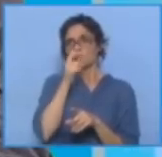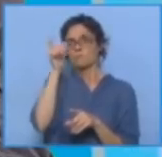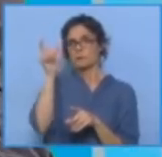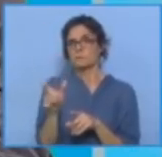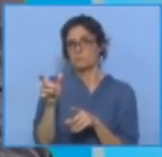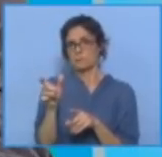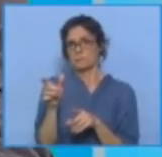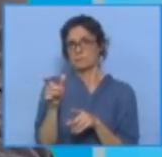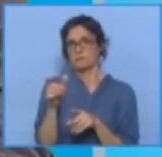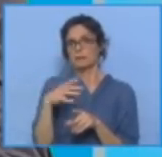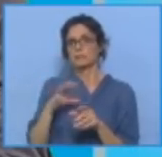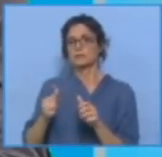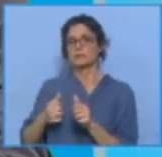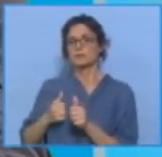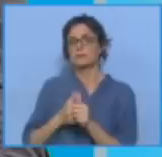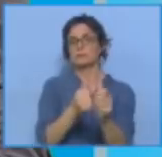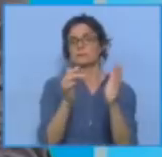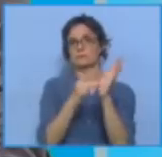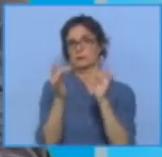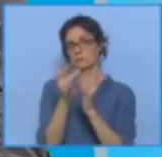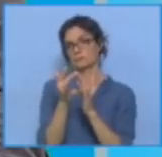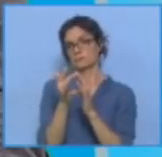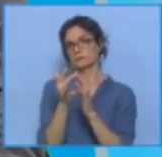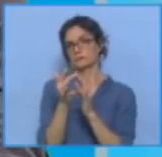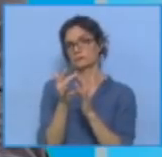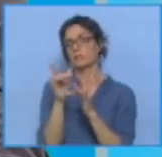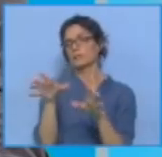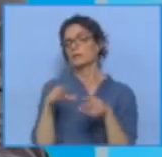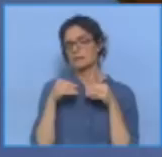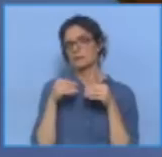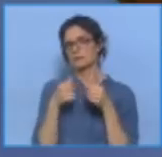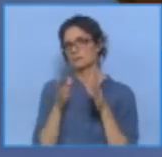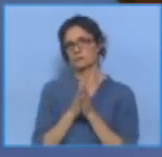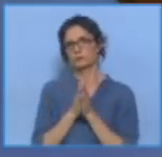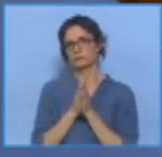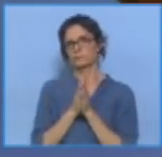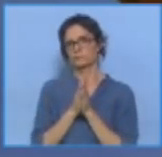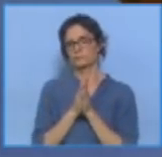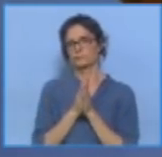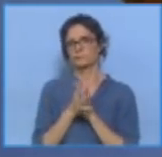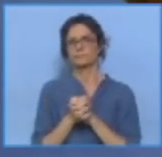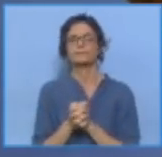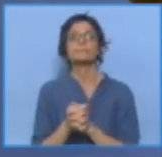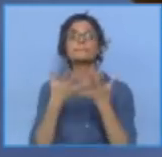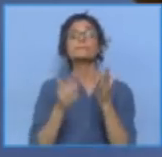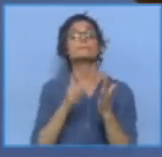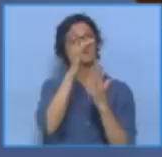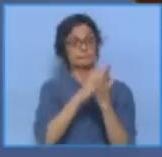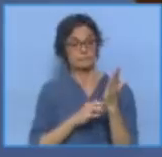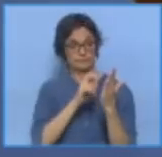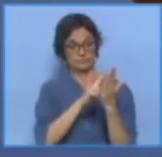da vontade de Deus é muitas vezes trespassado. Avançamos então, segunda leitura, este terceiro capítulo